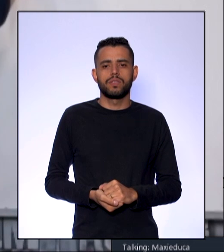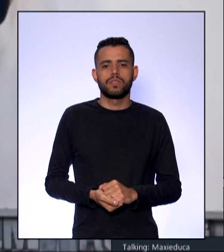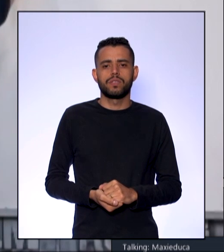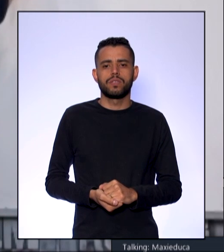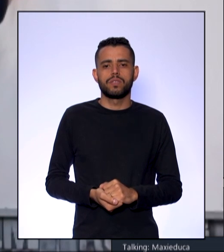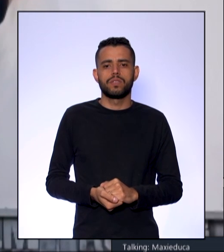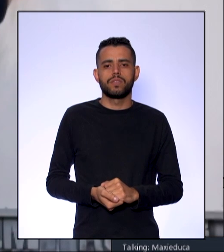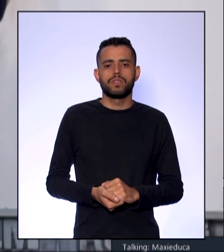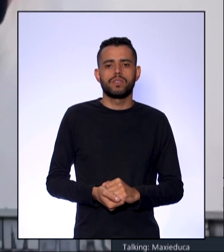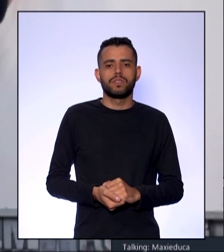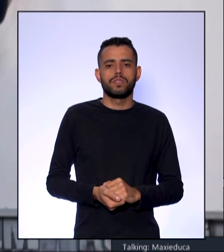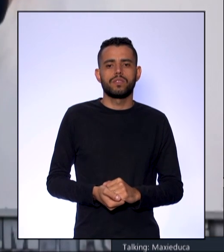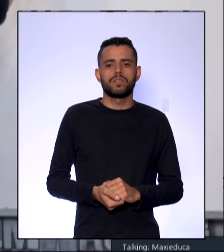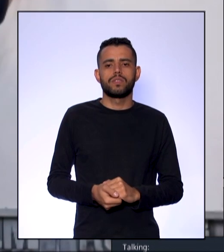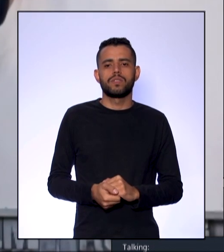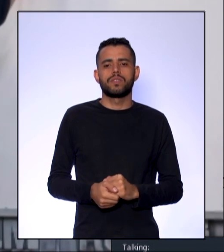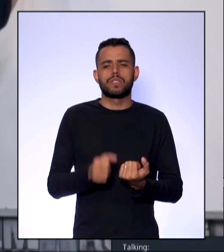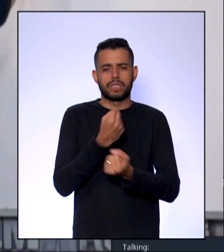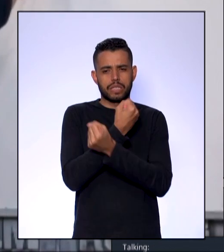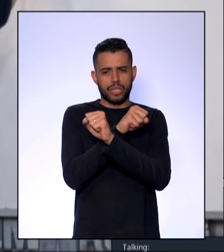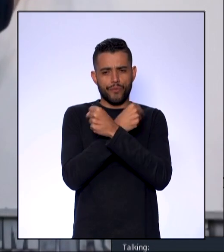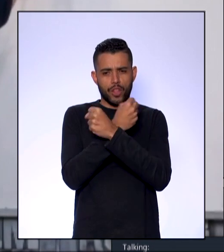Salvador.